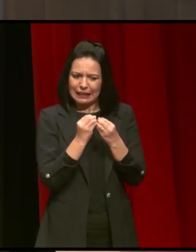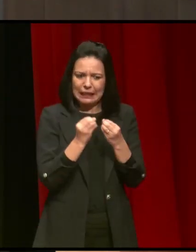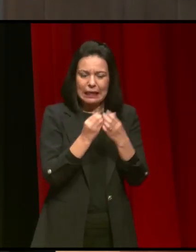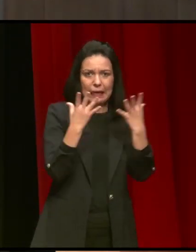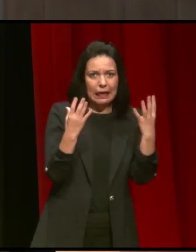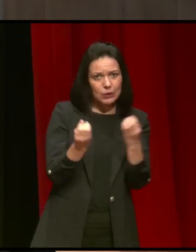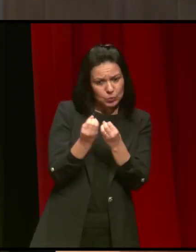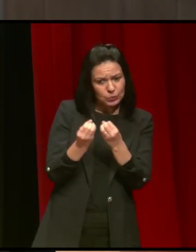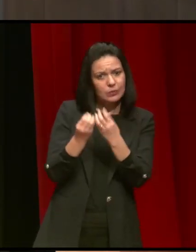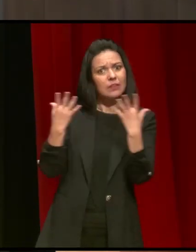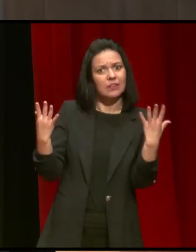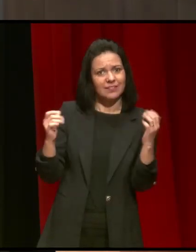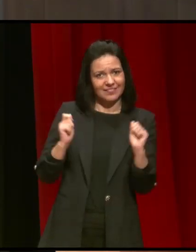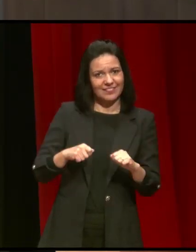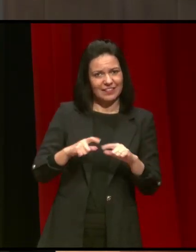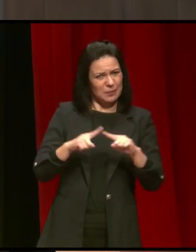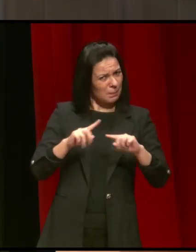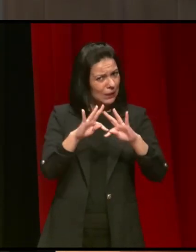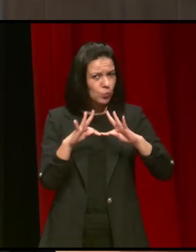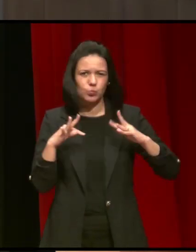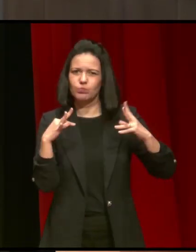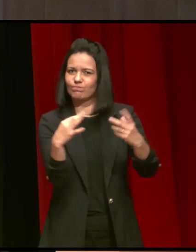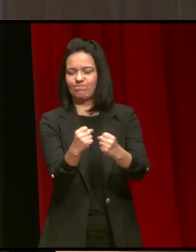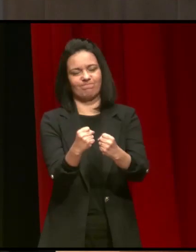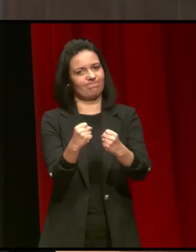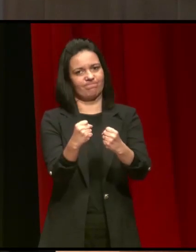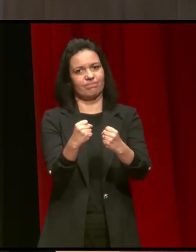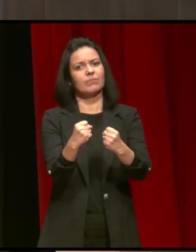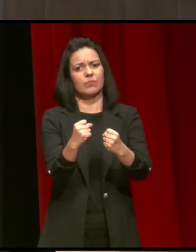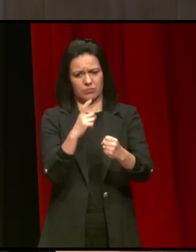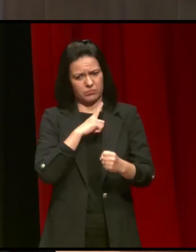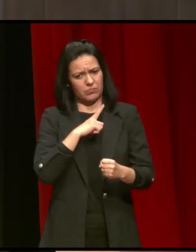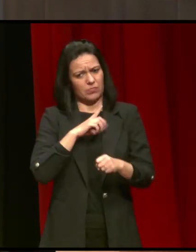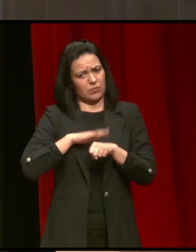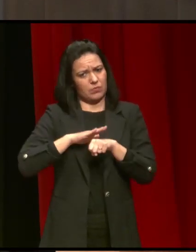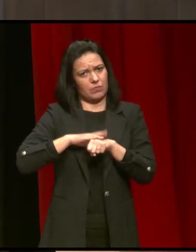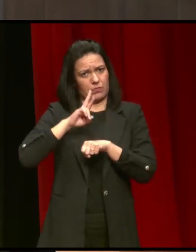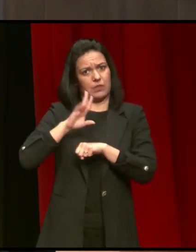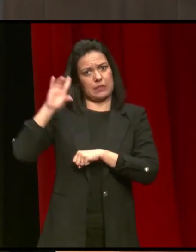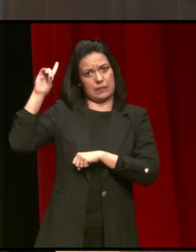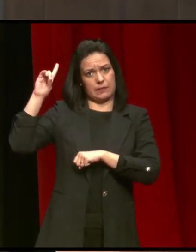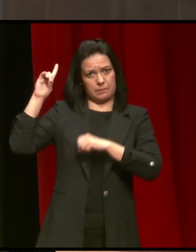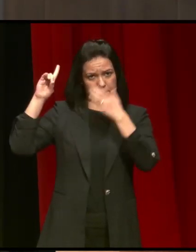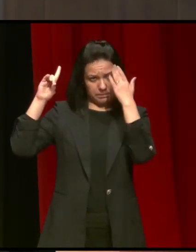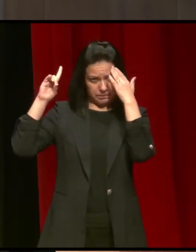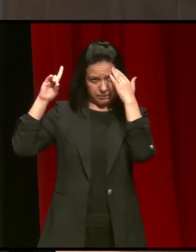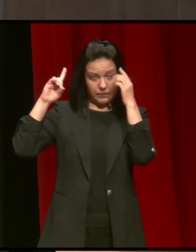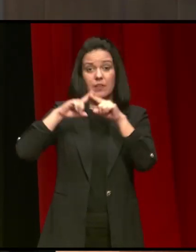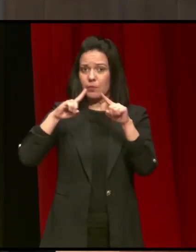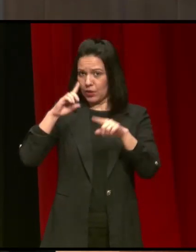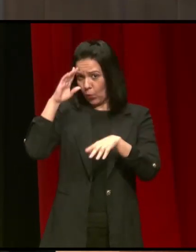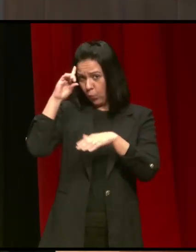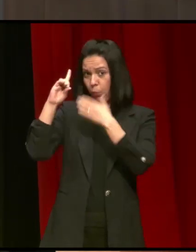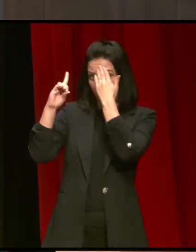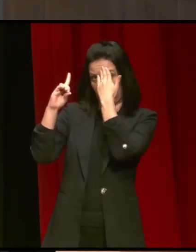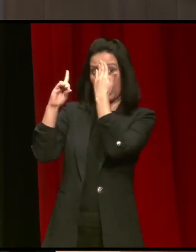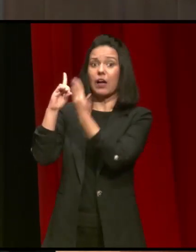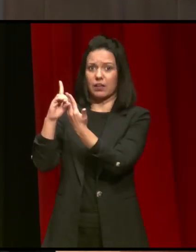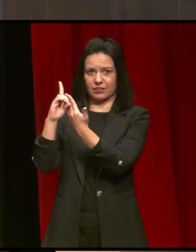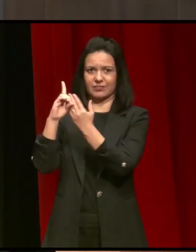que Ele faz, pede e Ele vai dar. Tem momentos que Ele não dá, como a gente gostaria. Agora eu vou deixar de crer em Deus, vou dizer que Deus não me